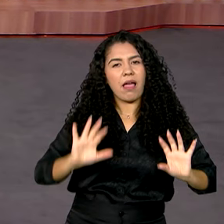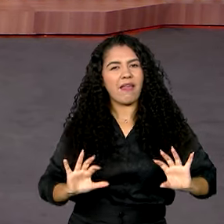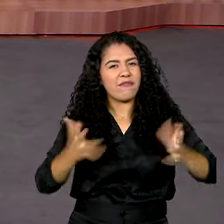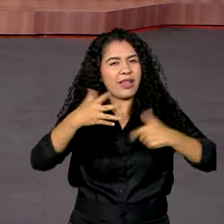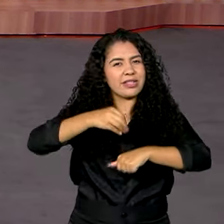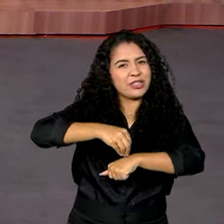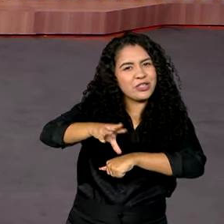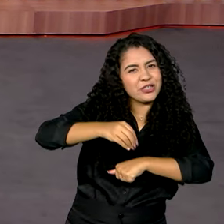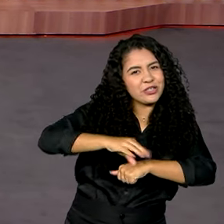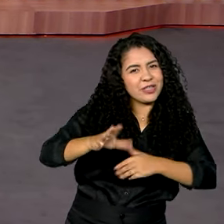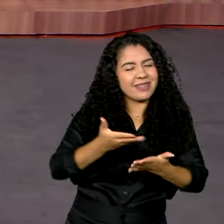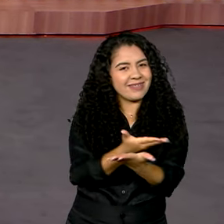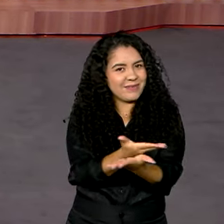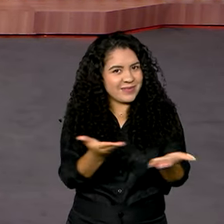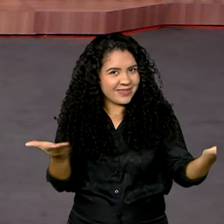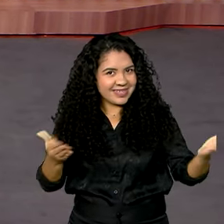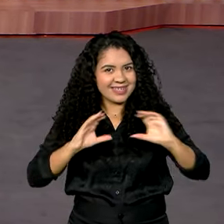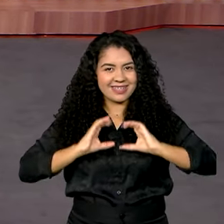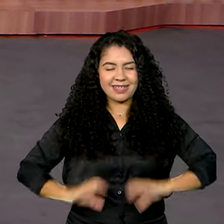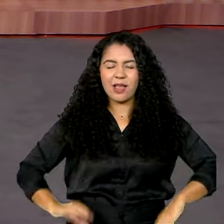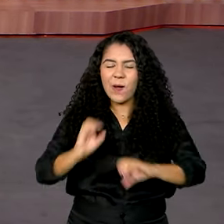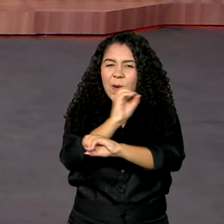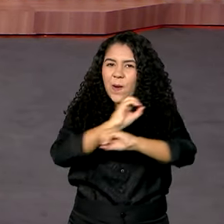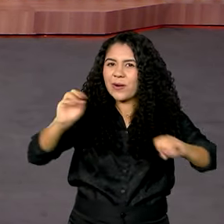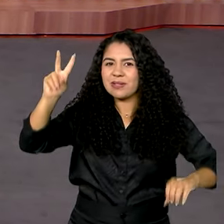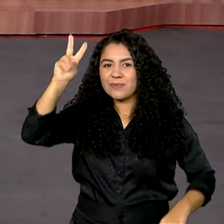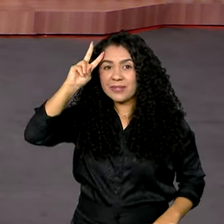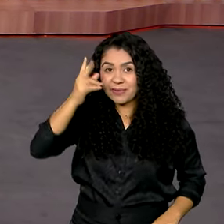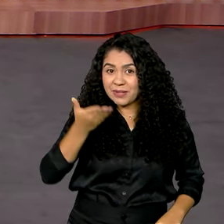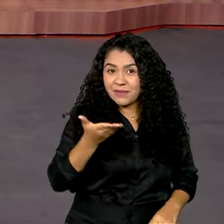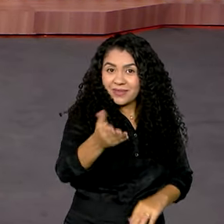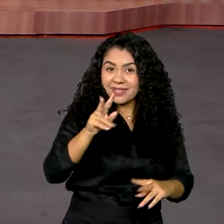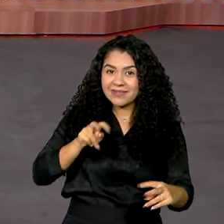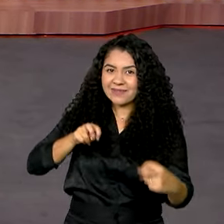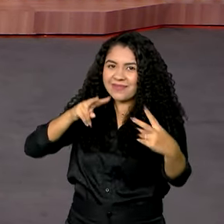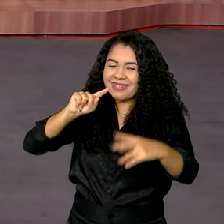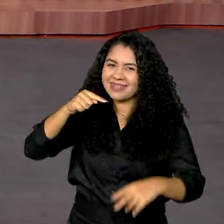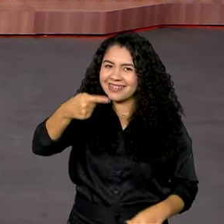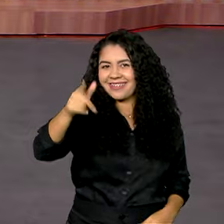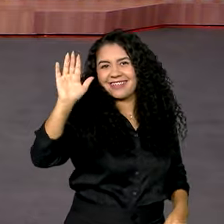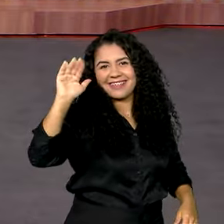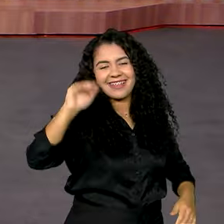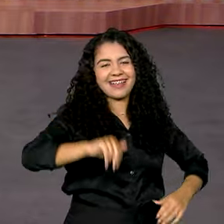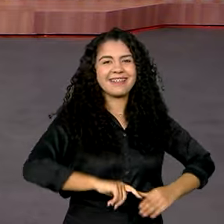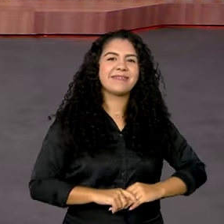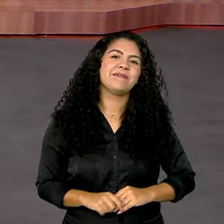dicas e serviços para você, cidadão. Uma ótima segunda-feira para você e até a próxima. Tchau, tchau.